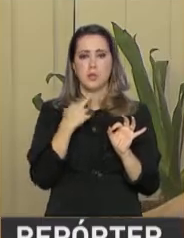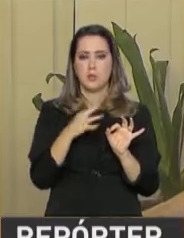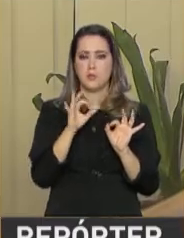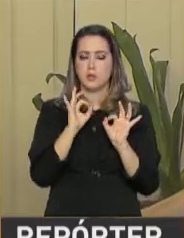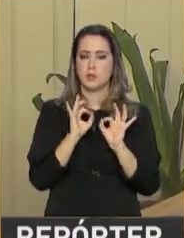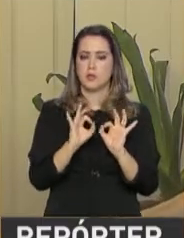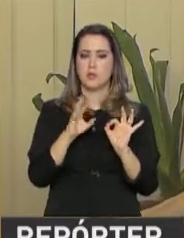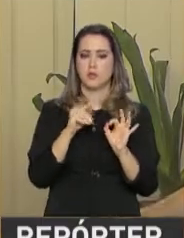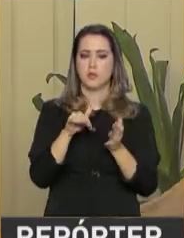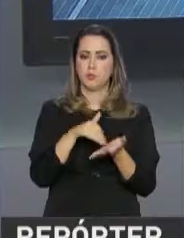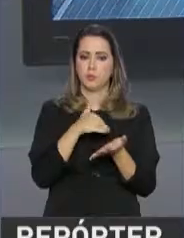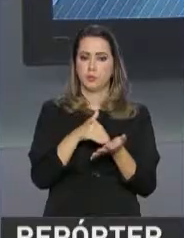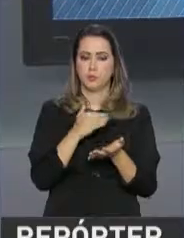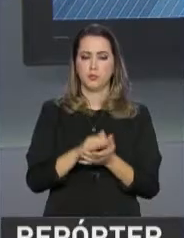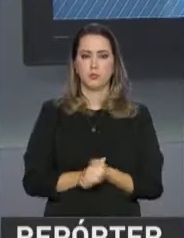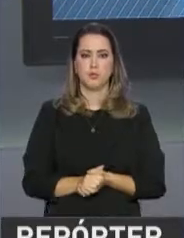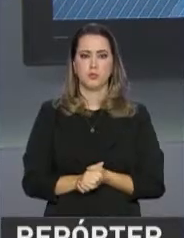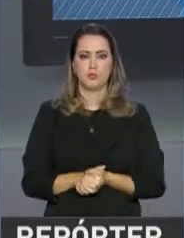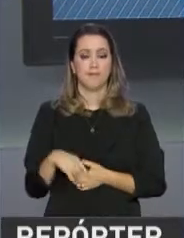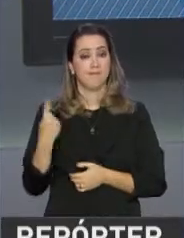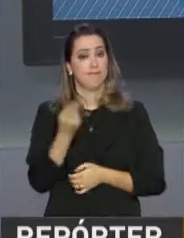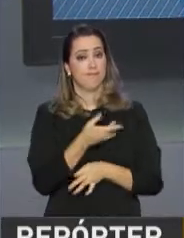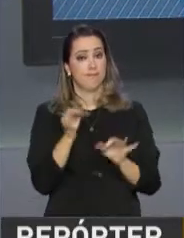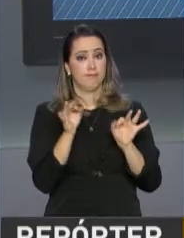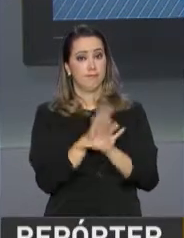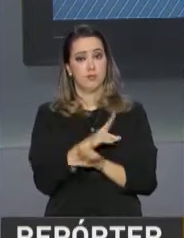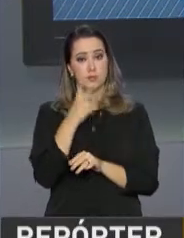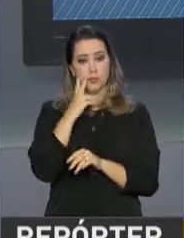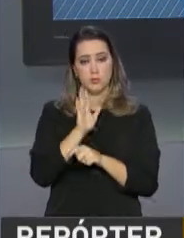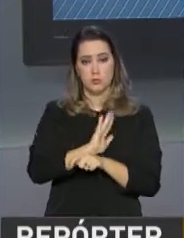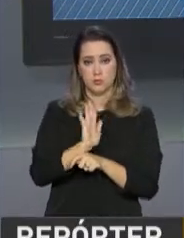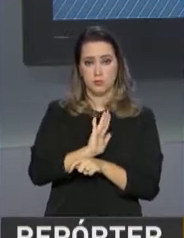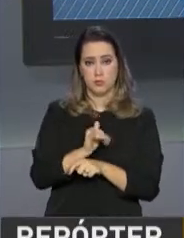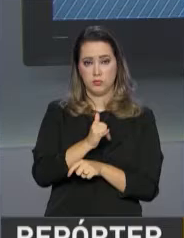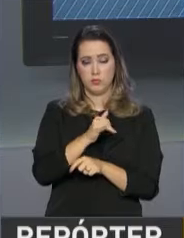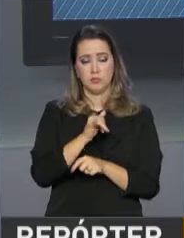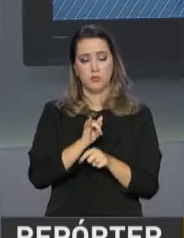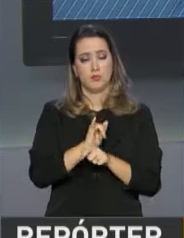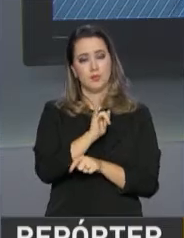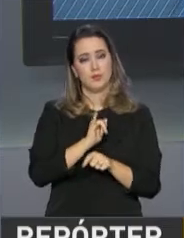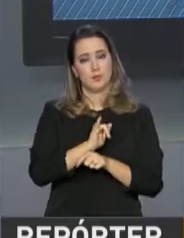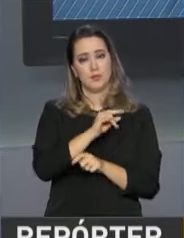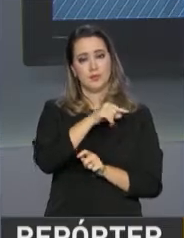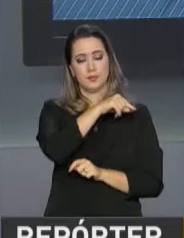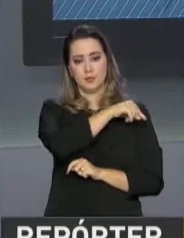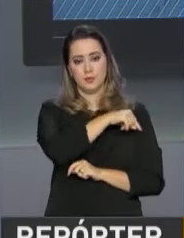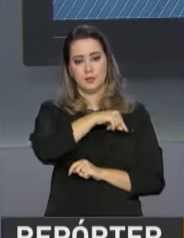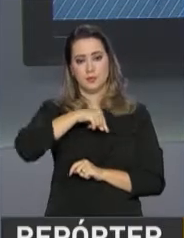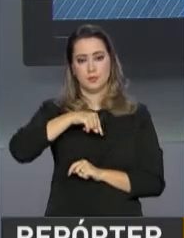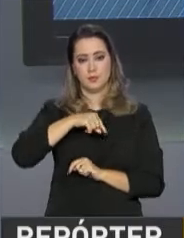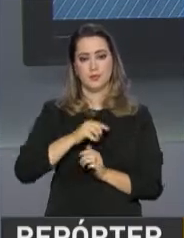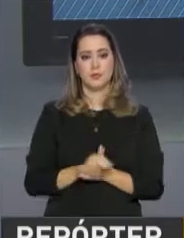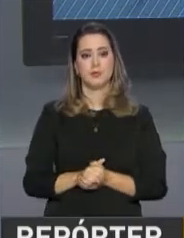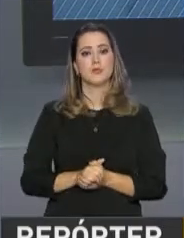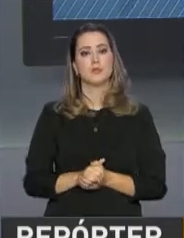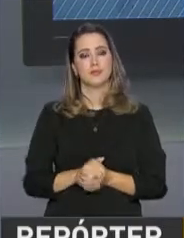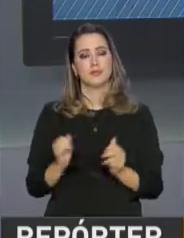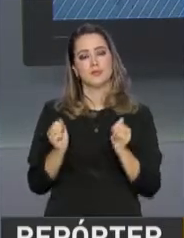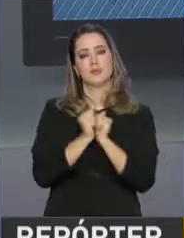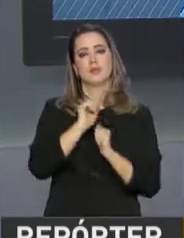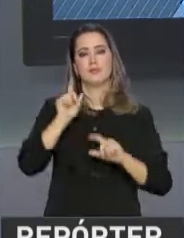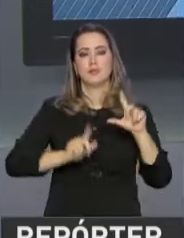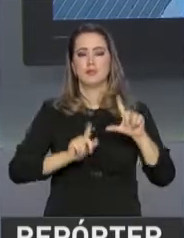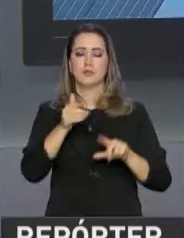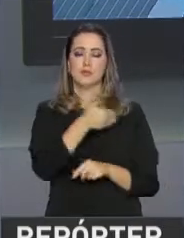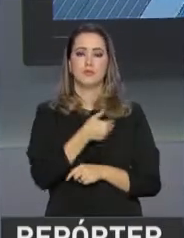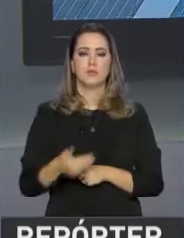o formulário e nós ficamos por aqui você pode rever as reportagens acessando o nosso canal no youtube continue com a